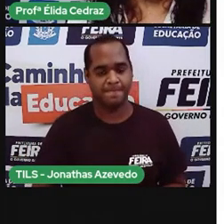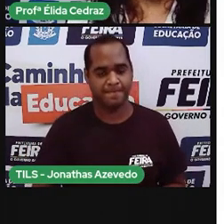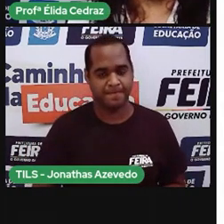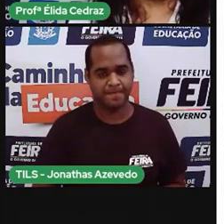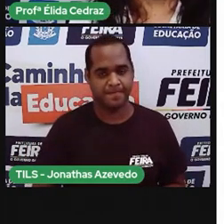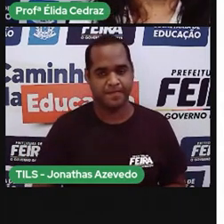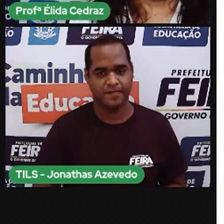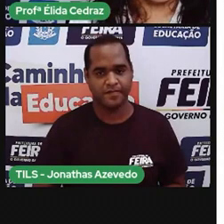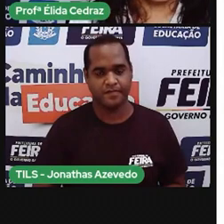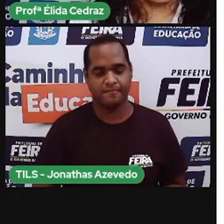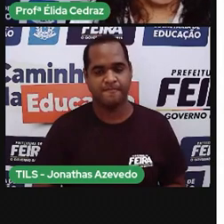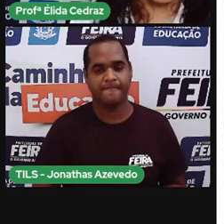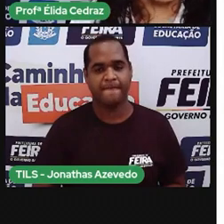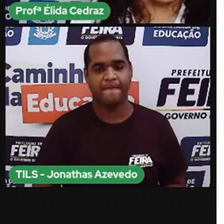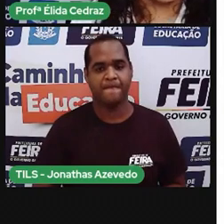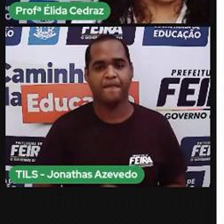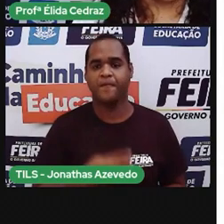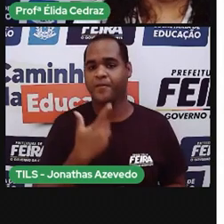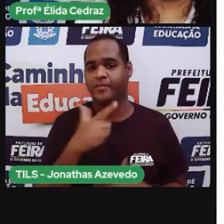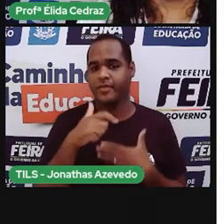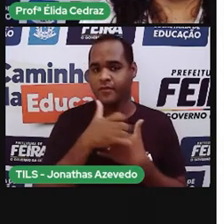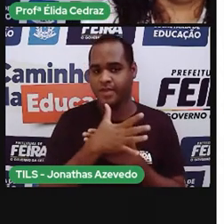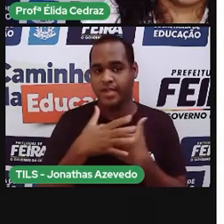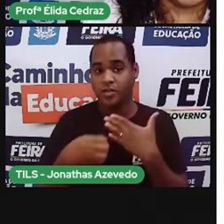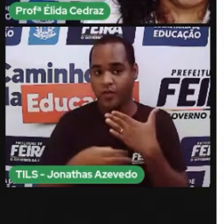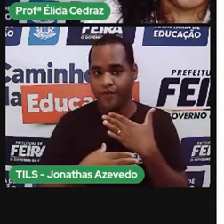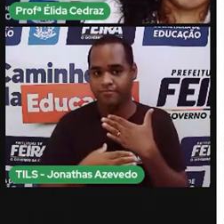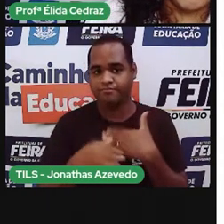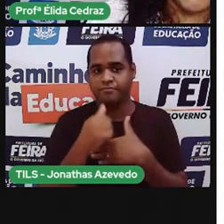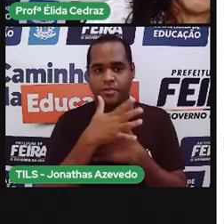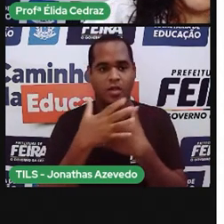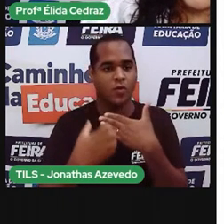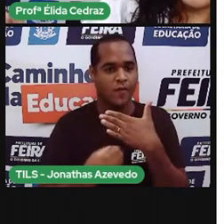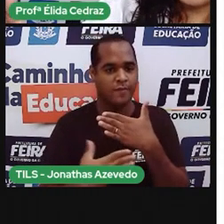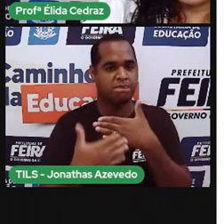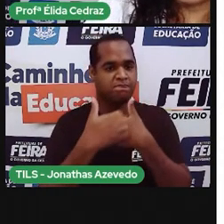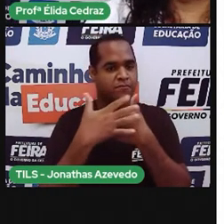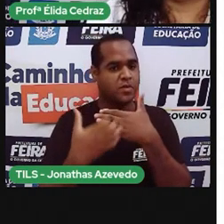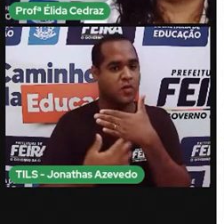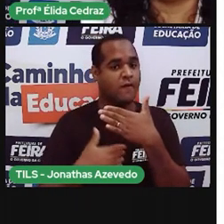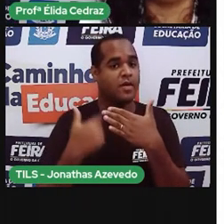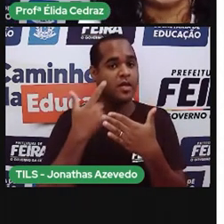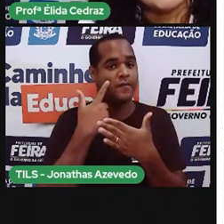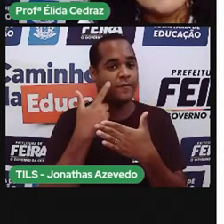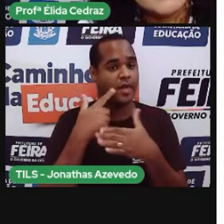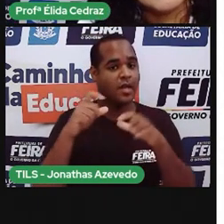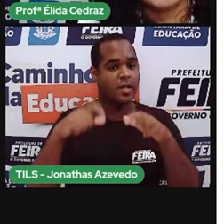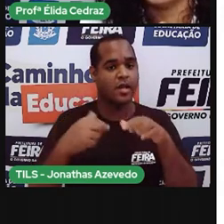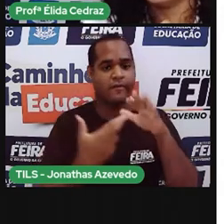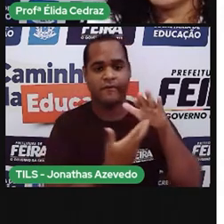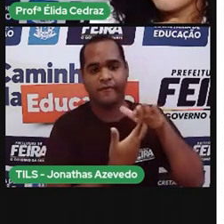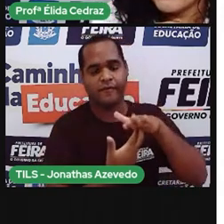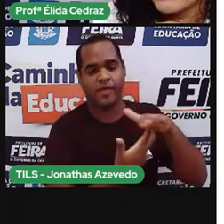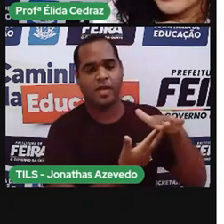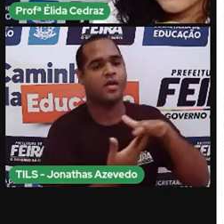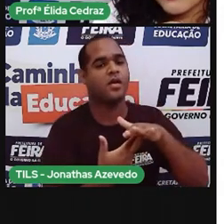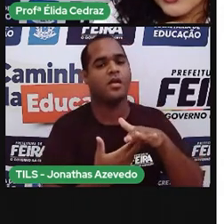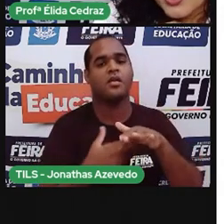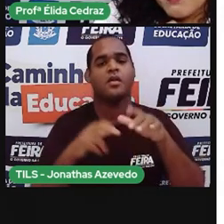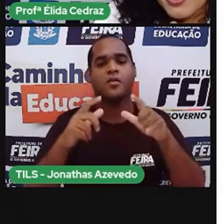Essa aqui é a da Cidade Nova. Está passando por reforma. E essa é a feirinha